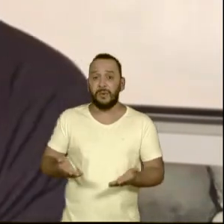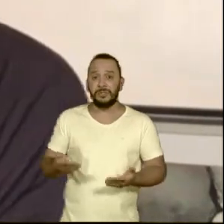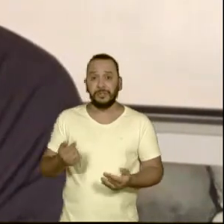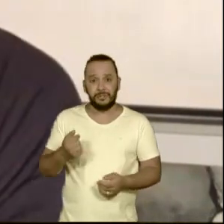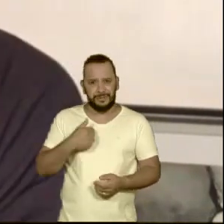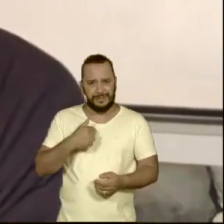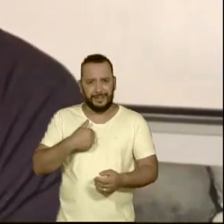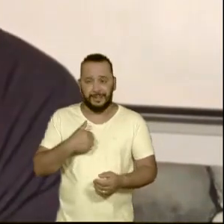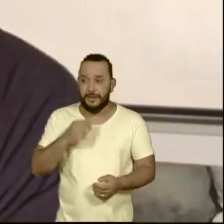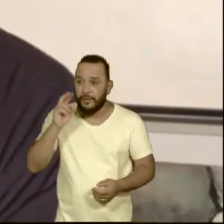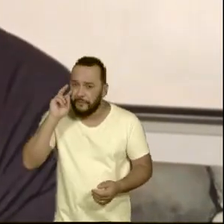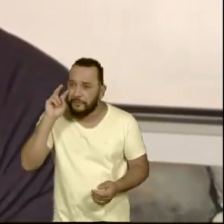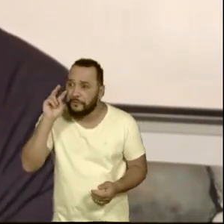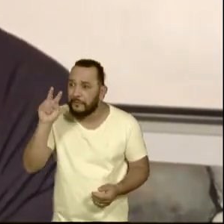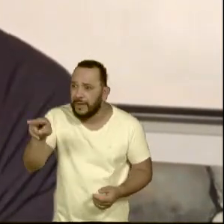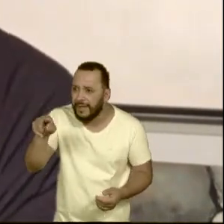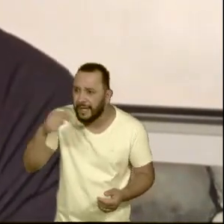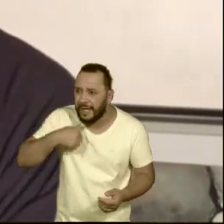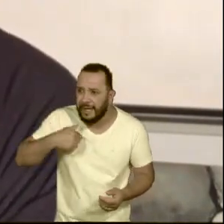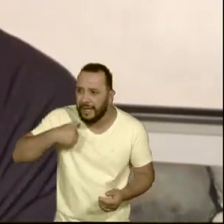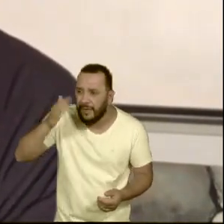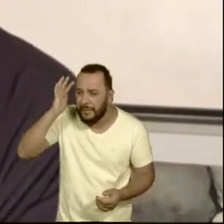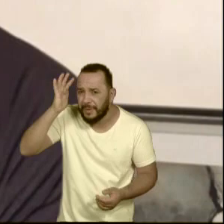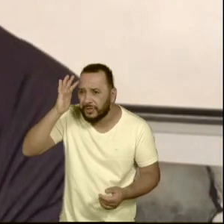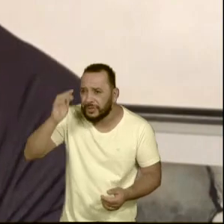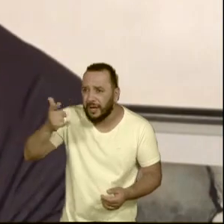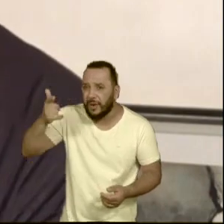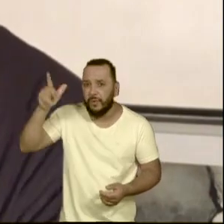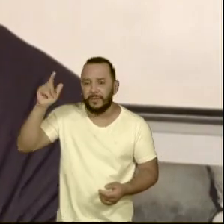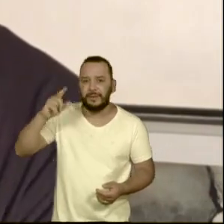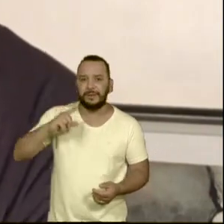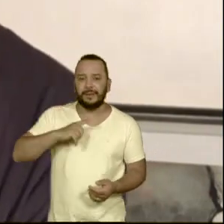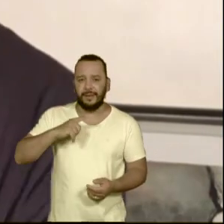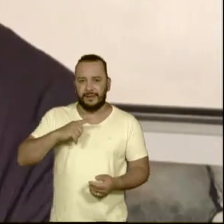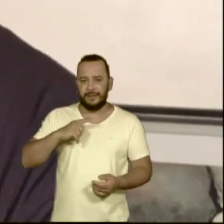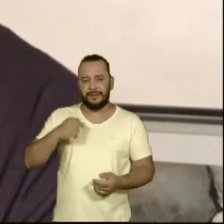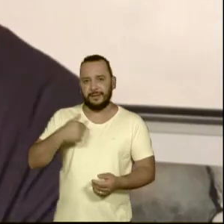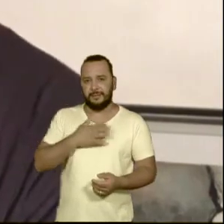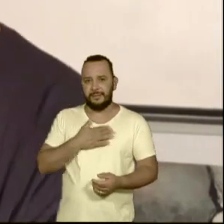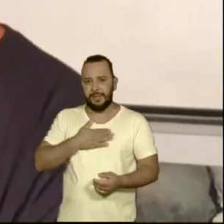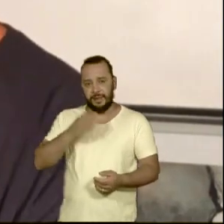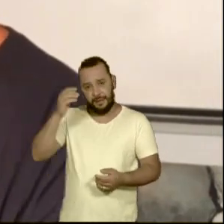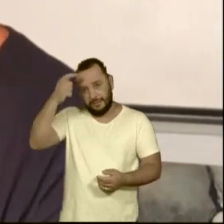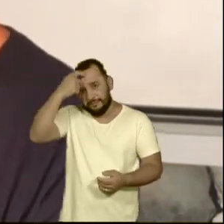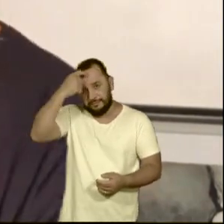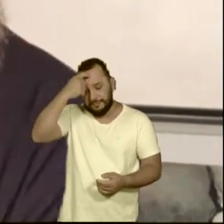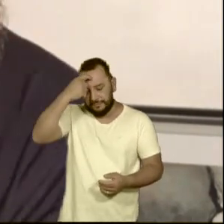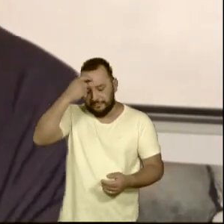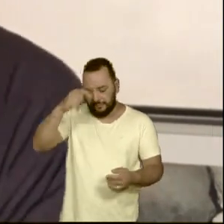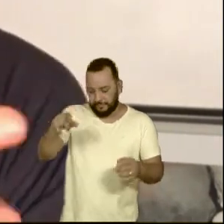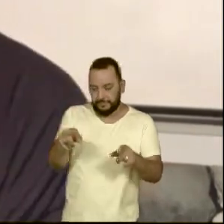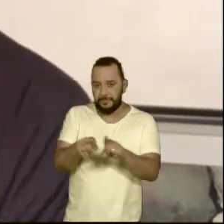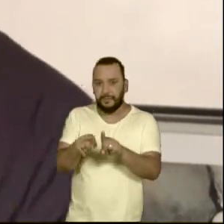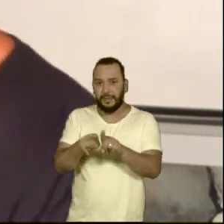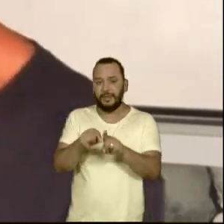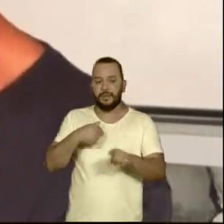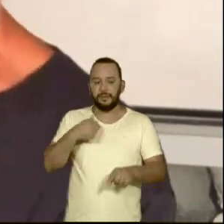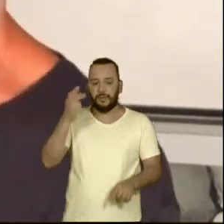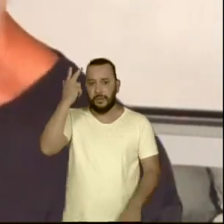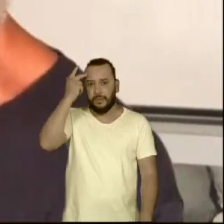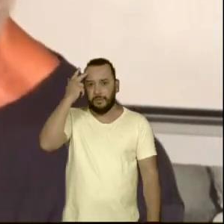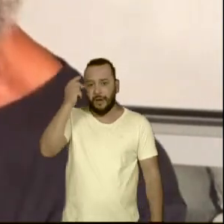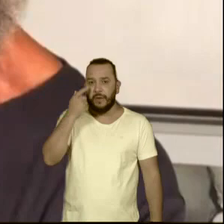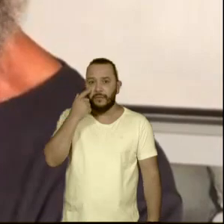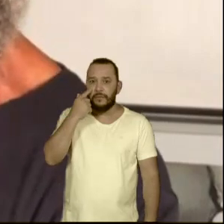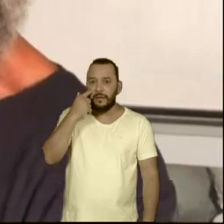esse negócio de ver uma imagem e imaginar outra, isso existe na minha cabeça de maneira muito presente. Então, é muito comum eu olhar e vejo um